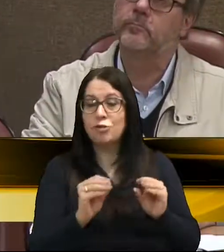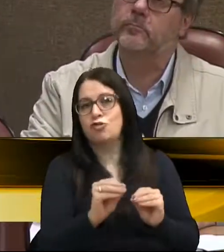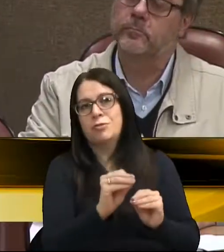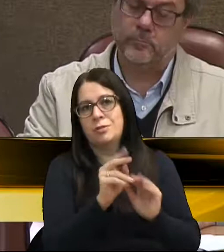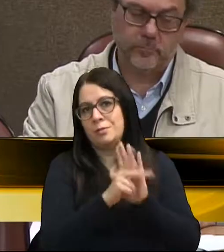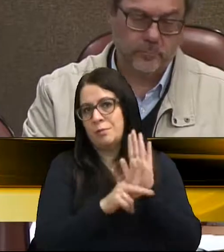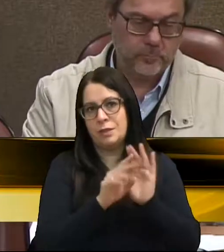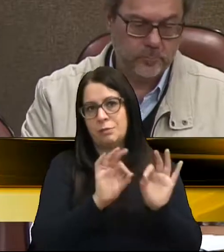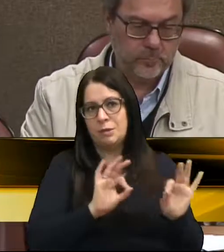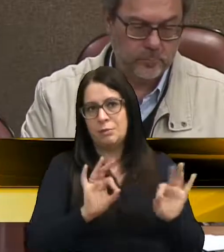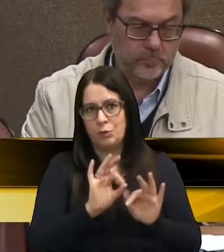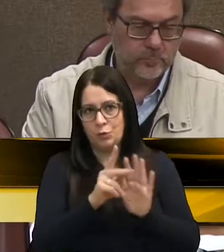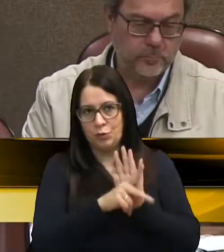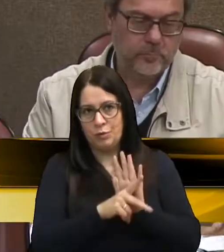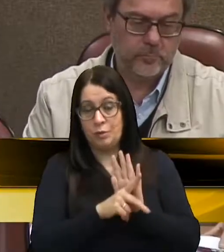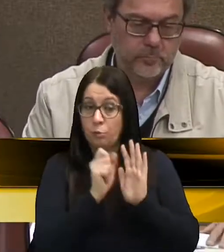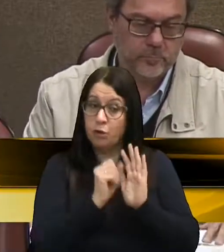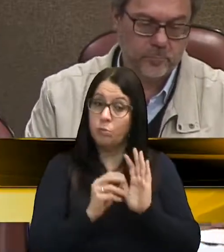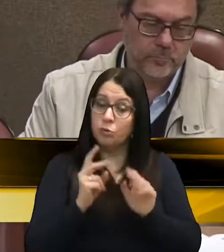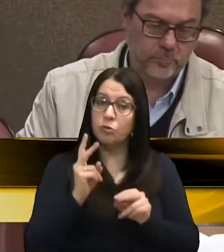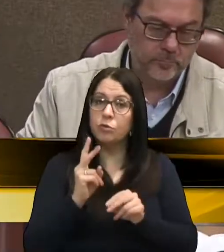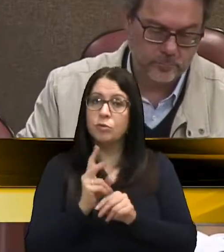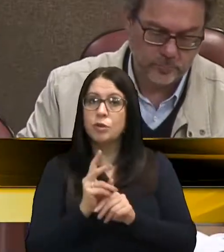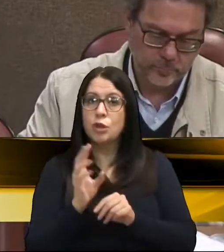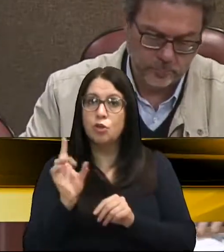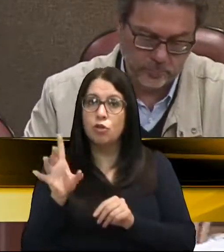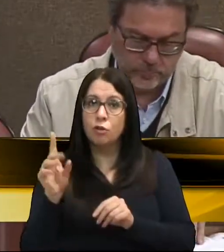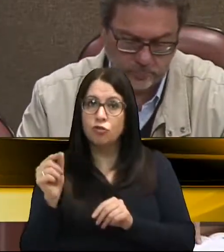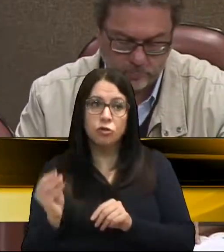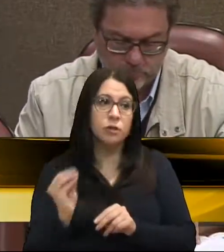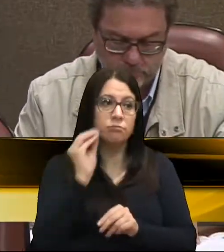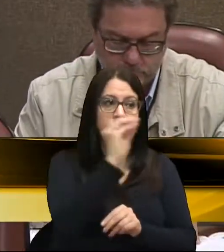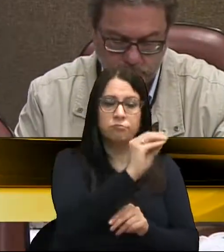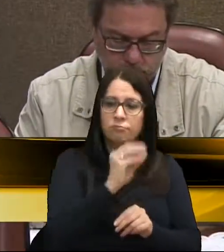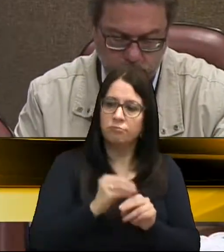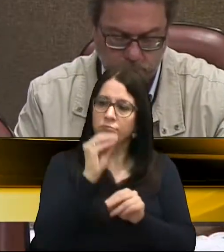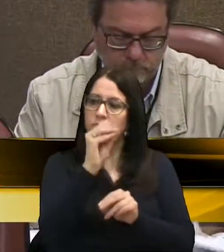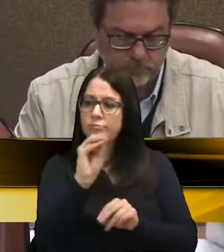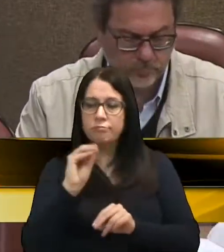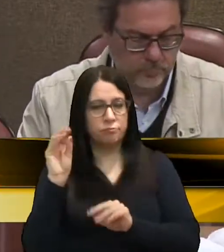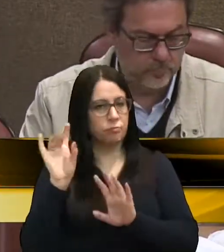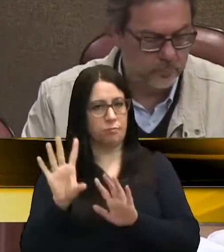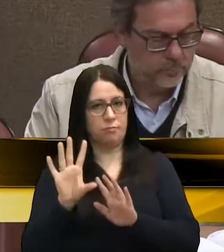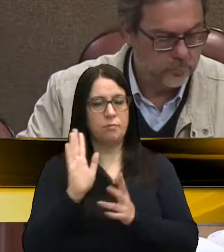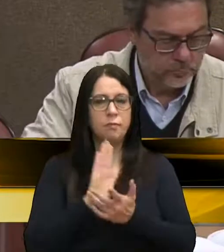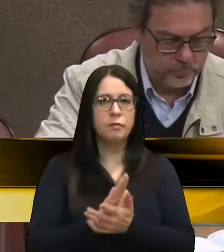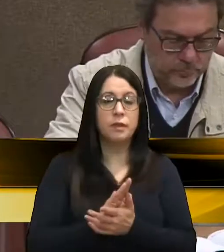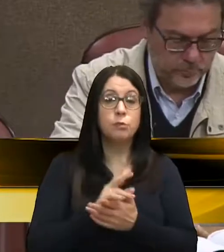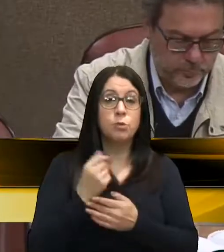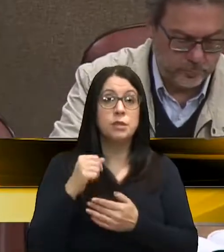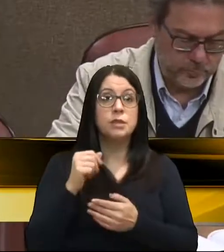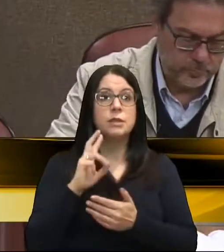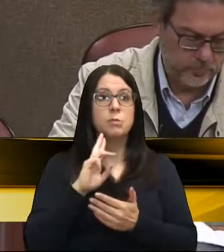programas e projetos, podemos realocar pura e tão somente valores. Então nós precisamos realmente atender a criança,